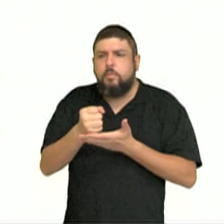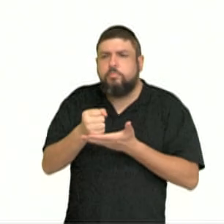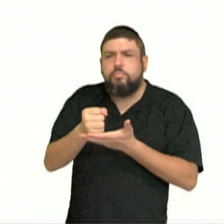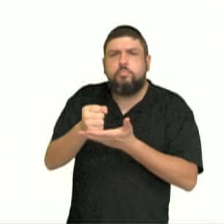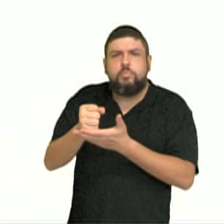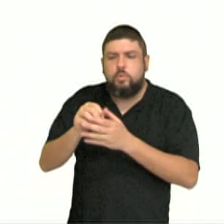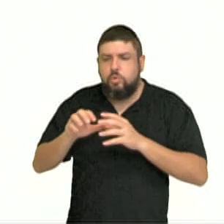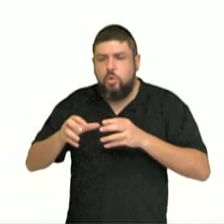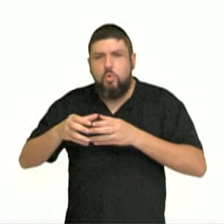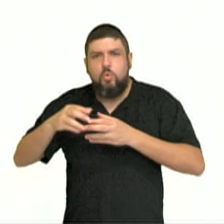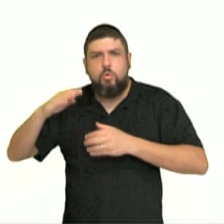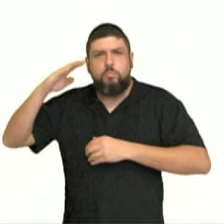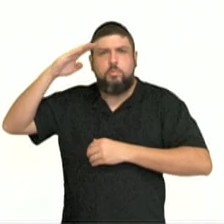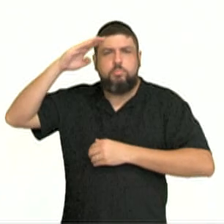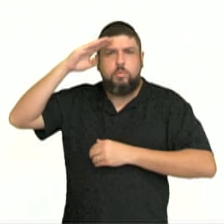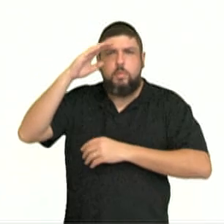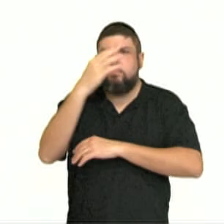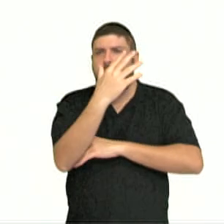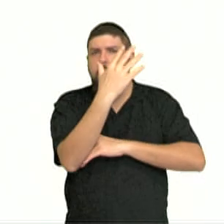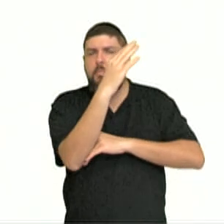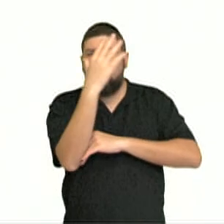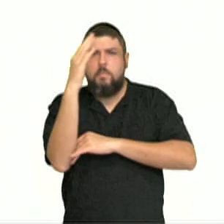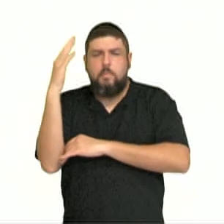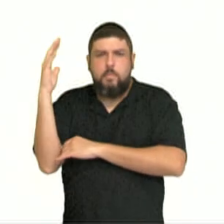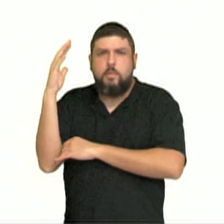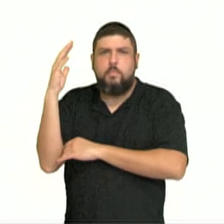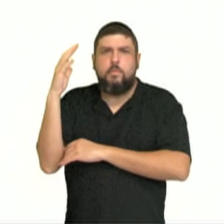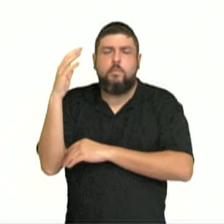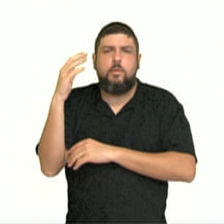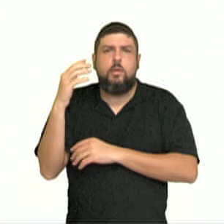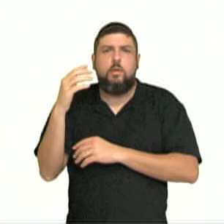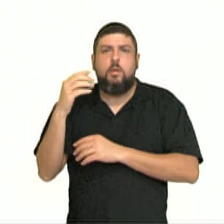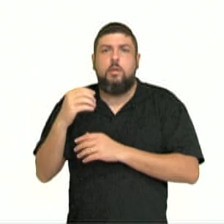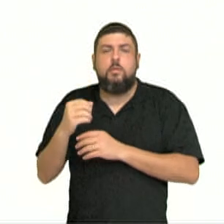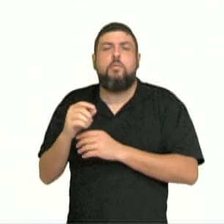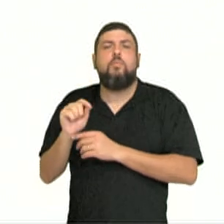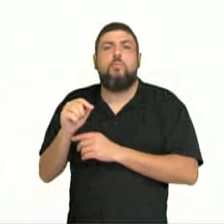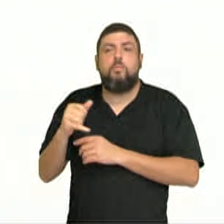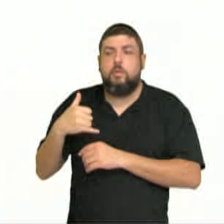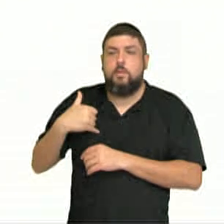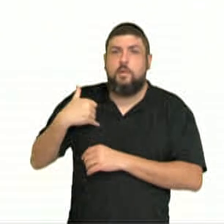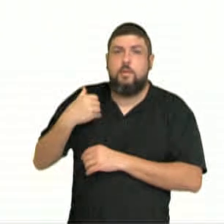Ambiental em comemoração ao aniversário de 64 anos. Vejamos.